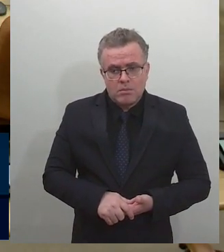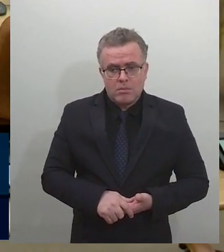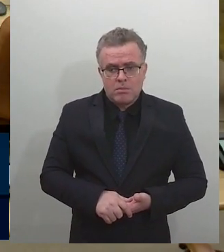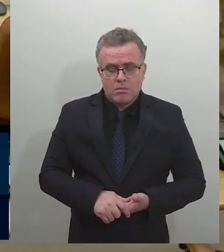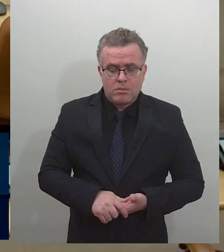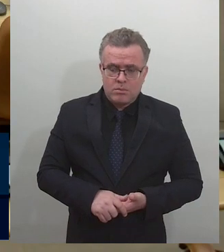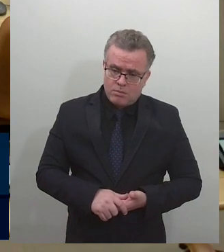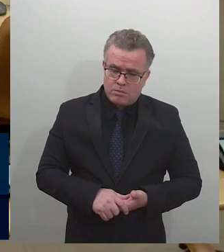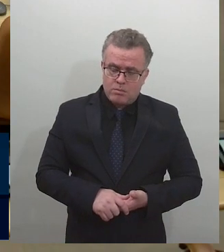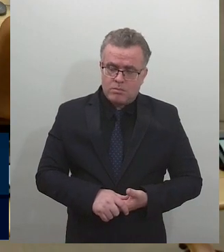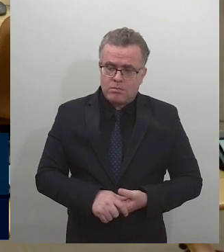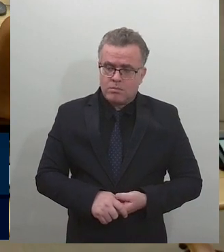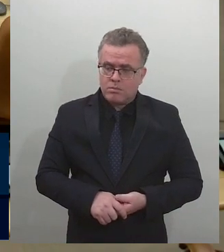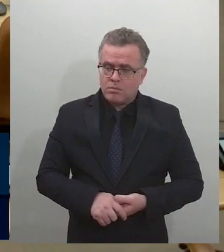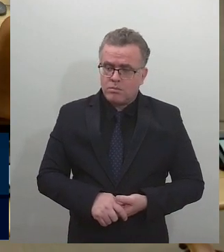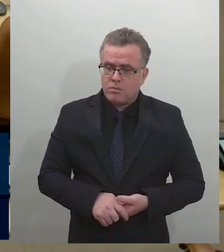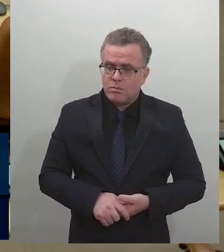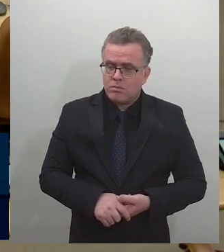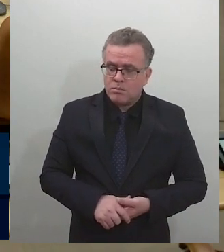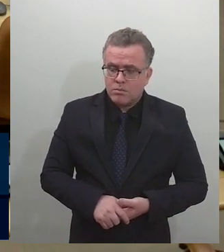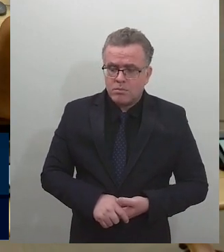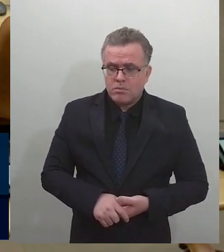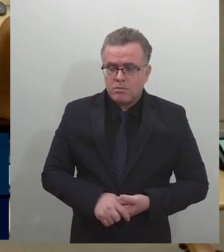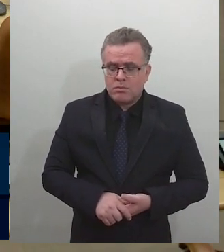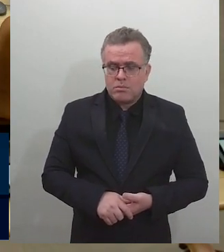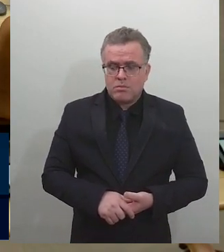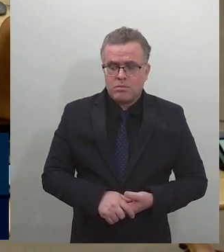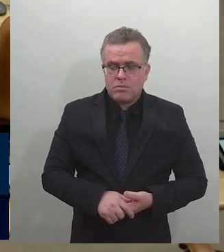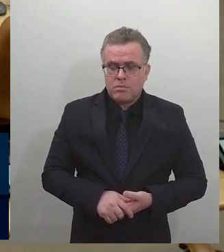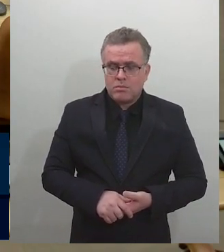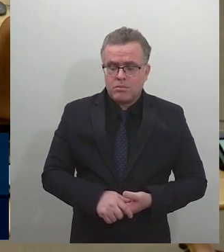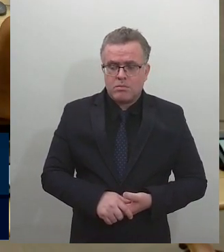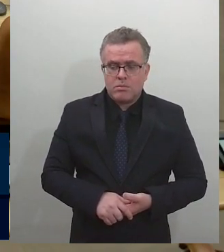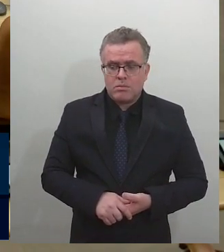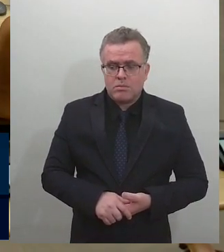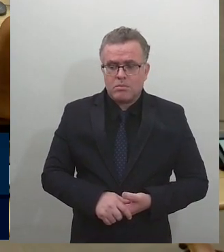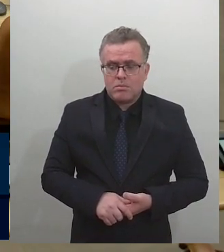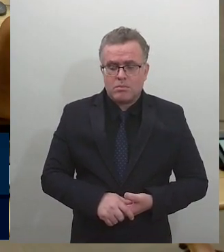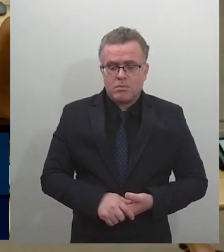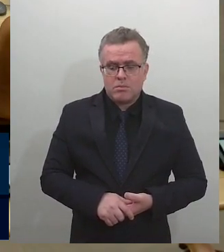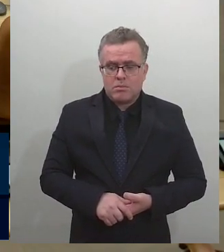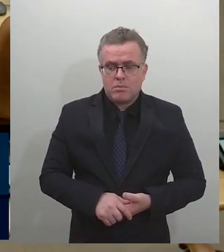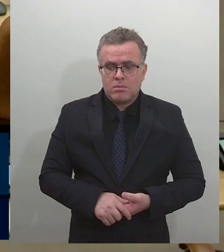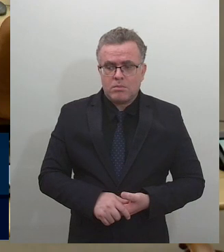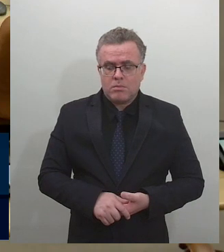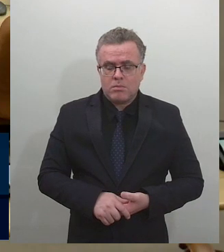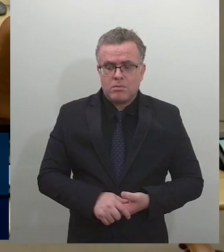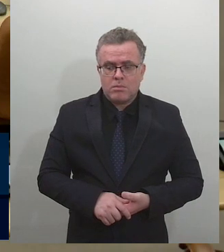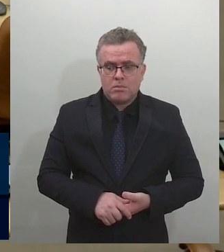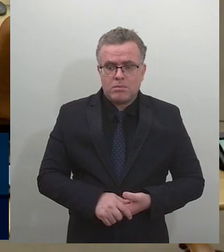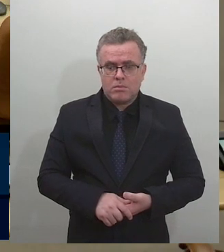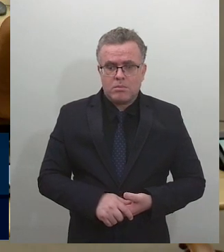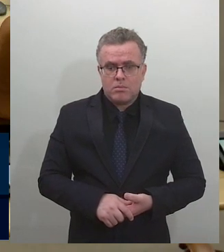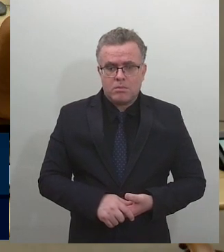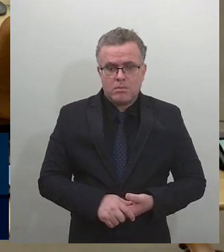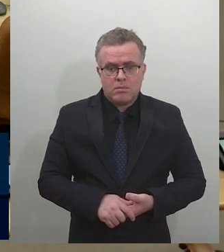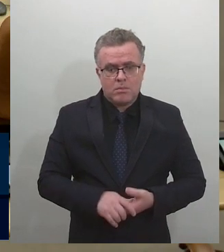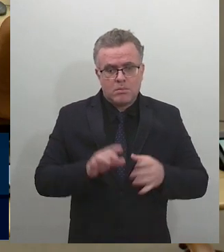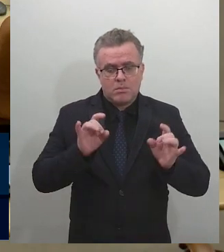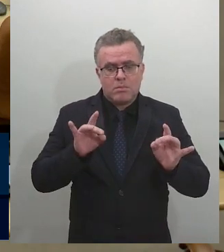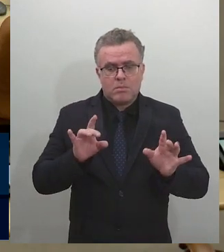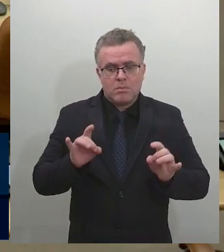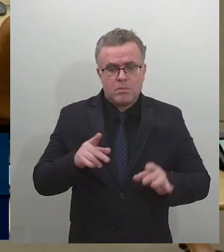É excelentíssimo presidente Jefferson Andrade,